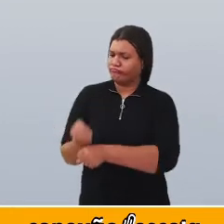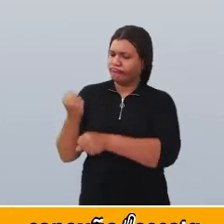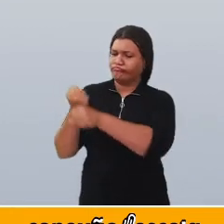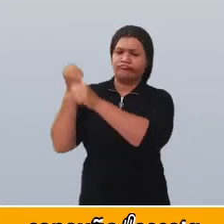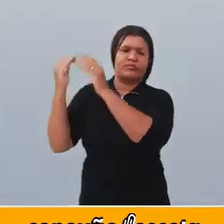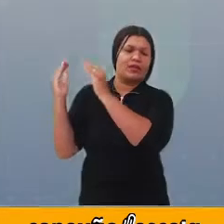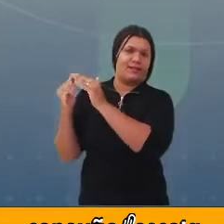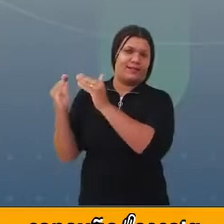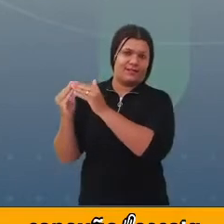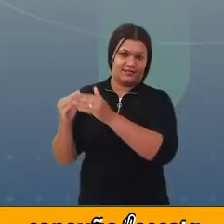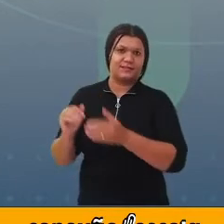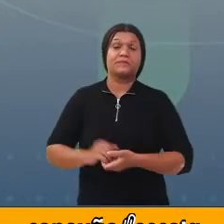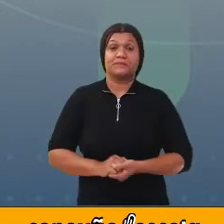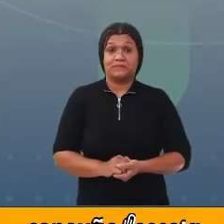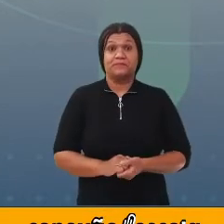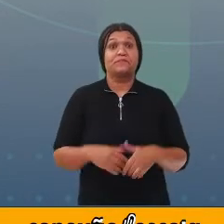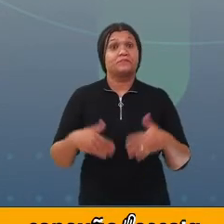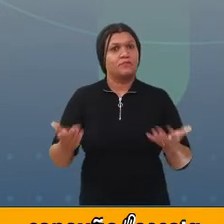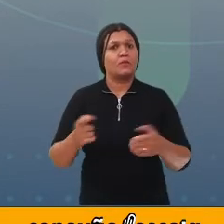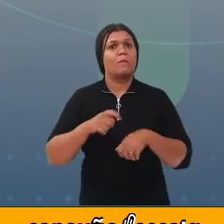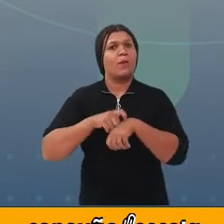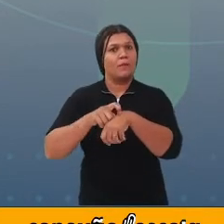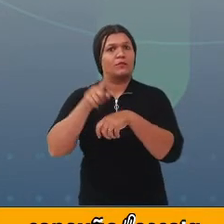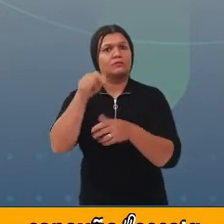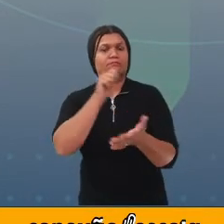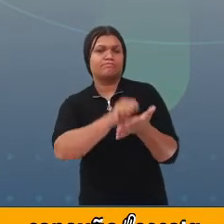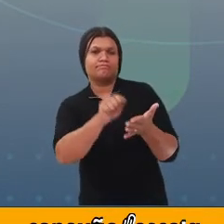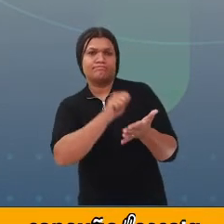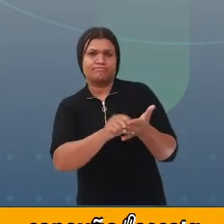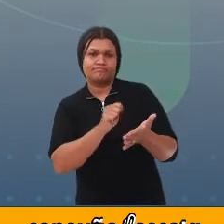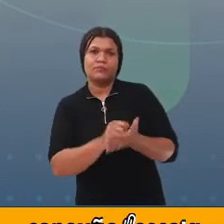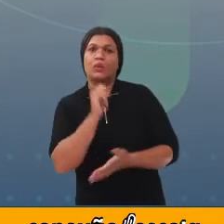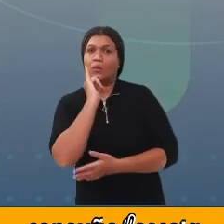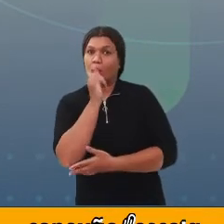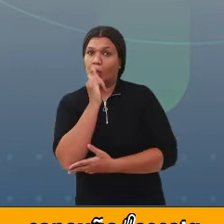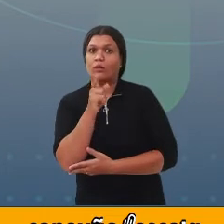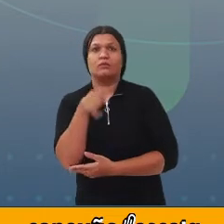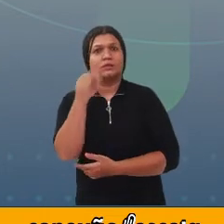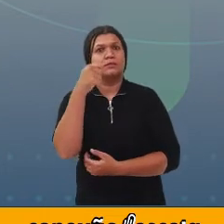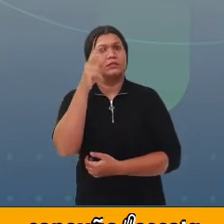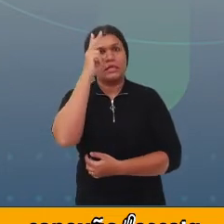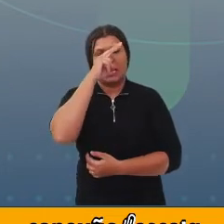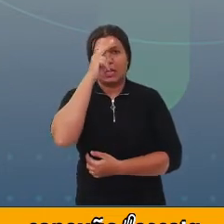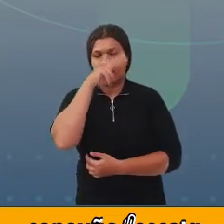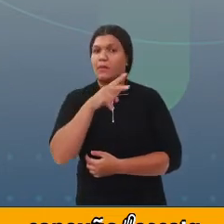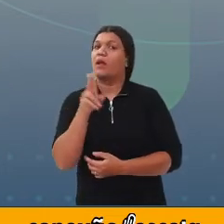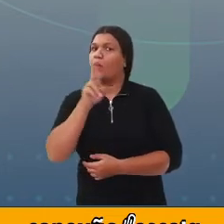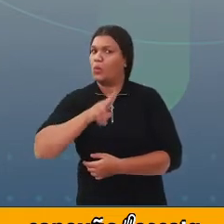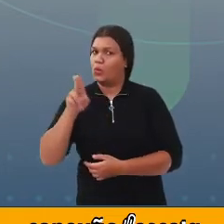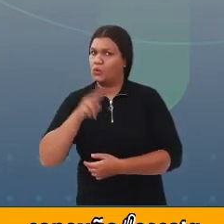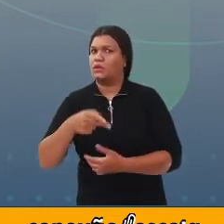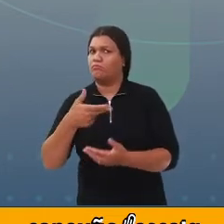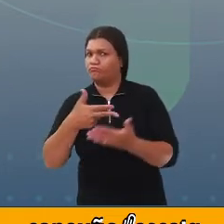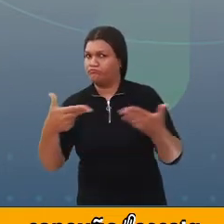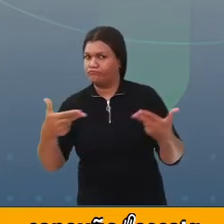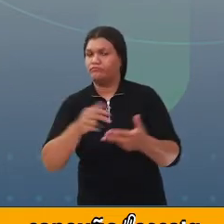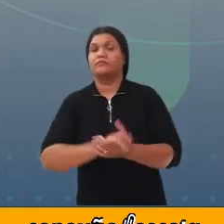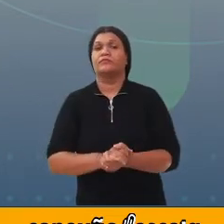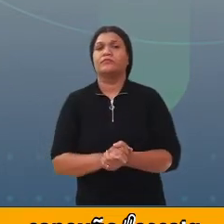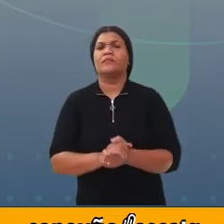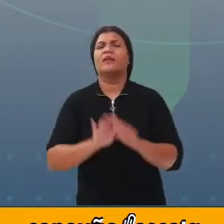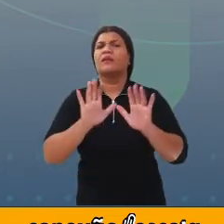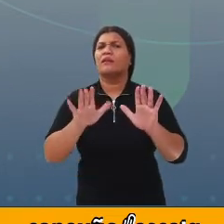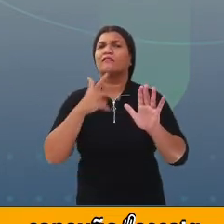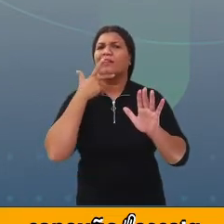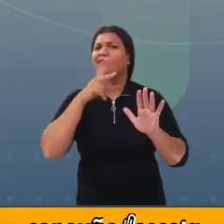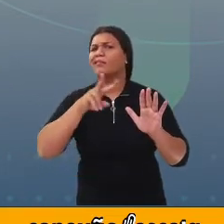casa. Então, quando você for escrever um conto, lembre-se desses recursos. Falando em escrever,